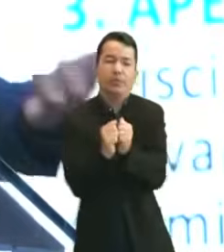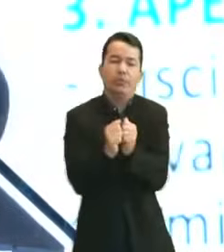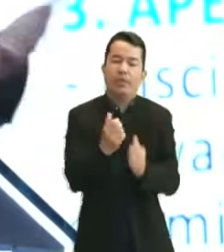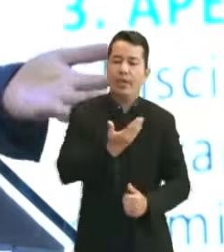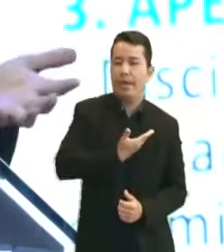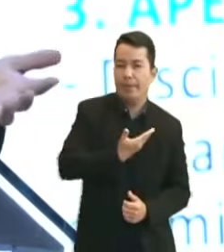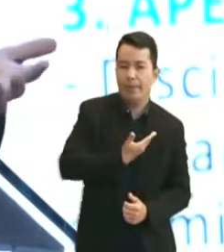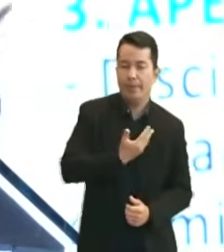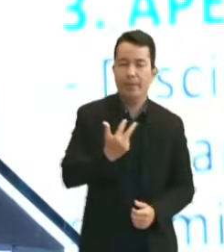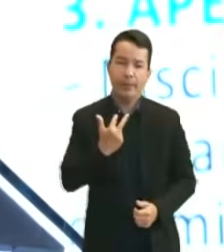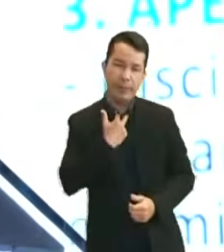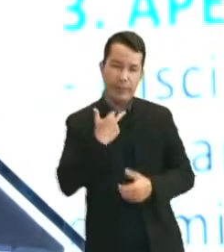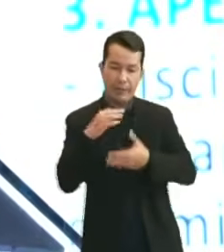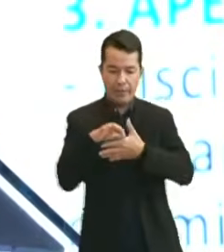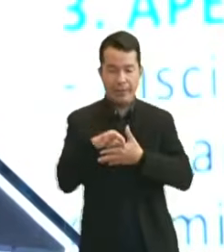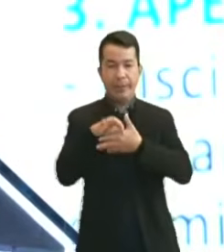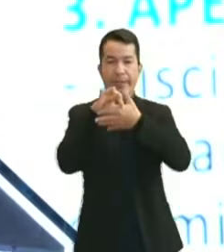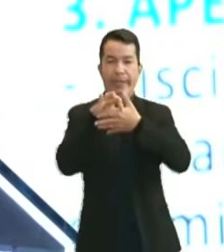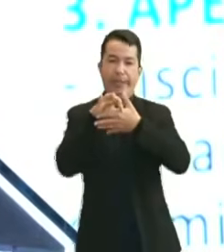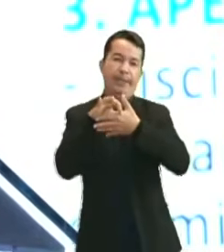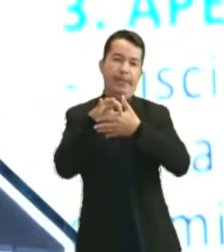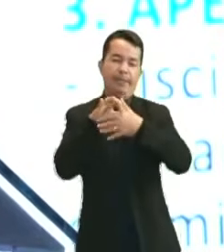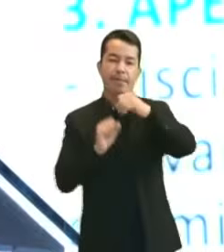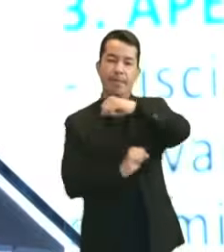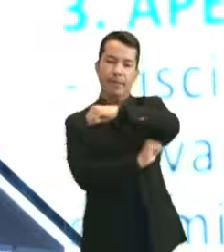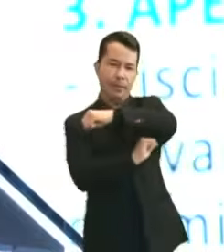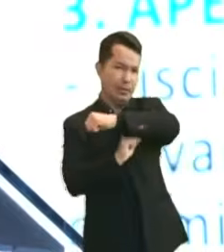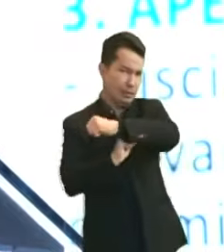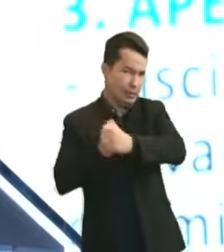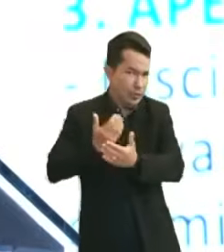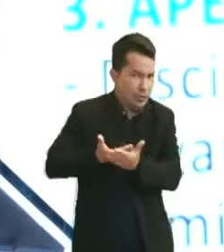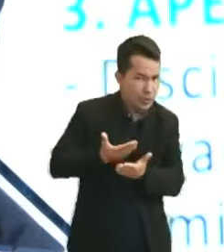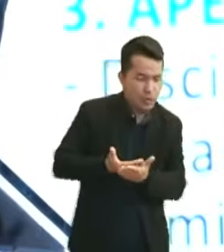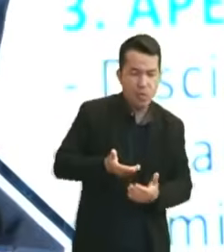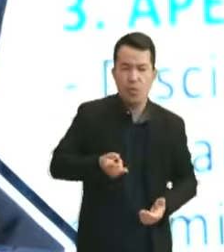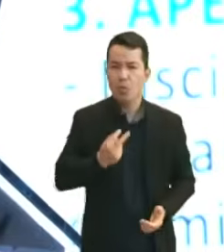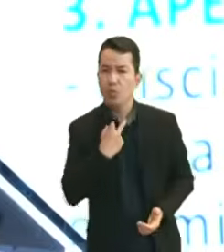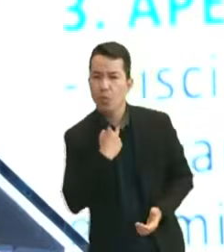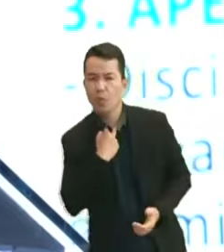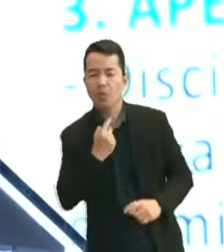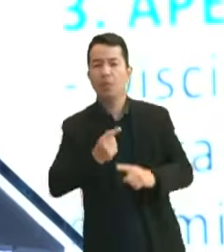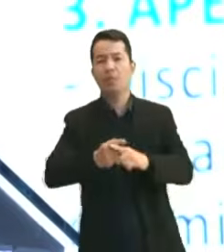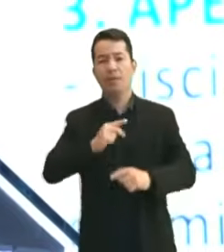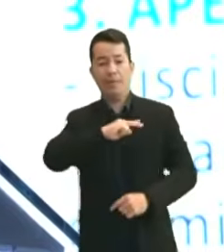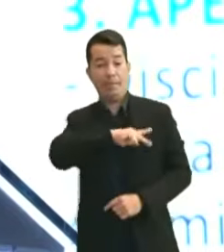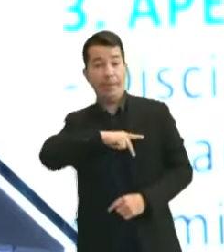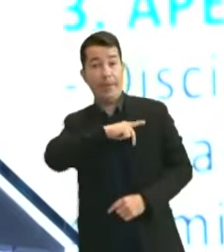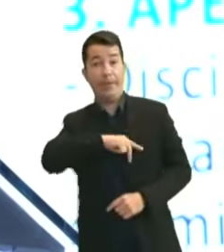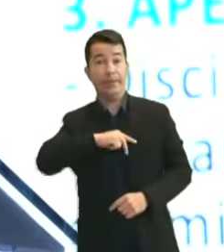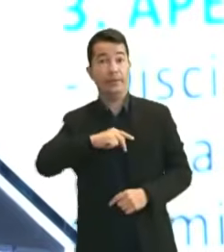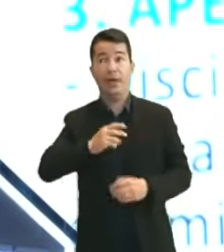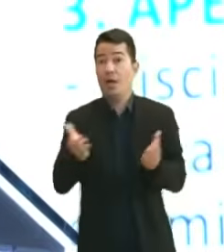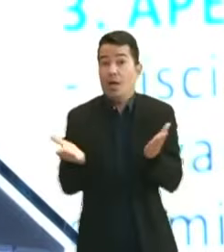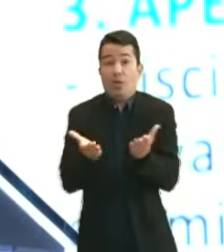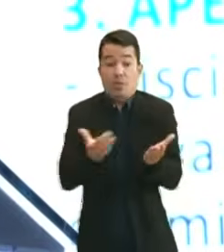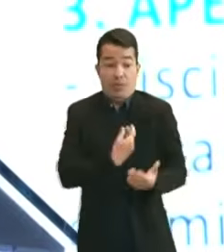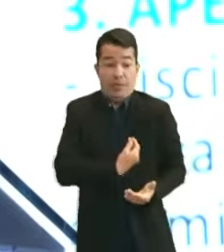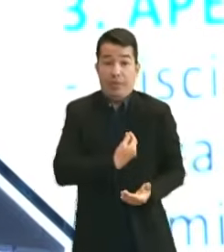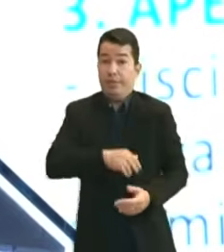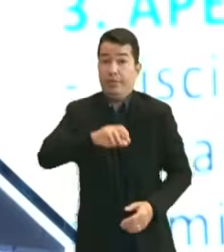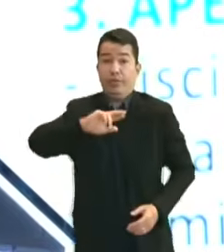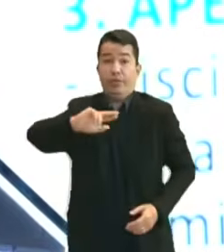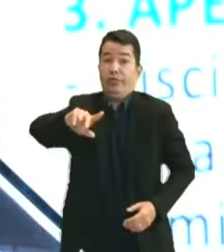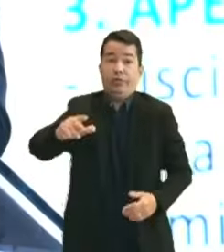um líder da sinagoga. E tudo aquilo que ele defendia mudou tudo na vida do apóstolo Paulo em questão de dias. E ele